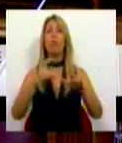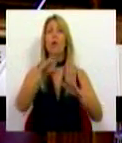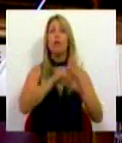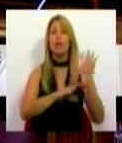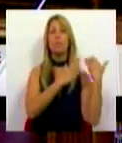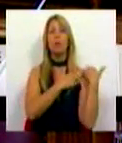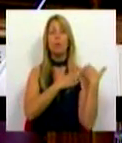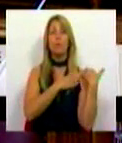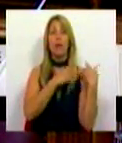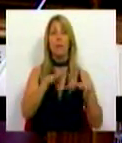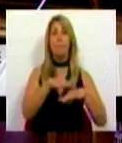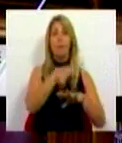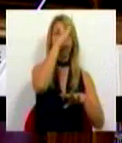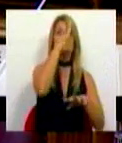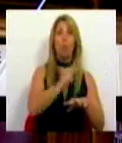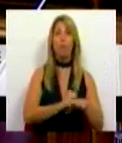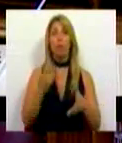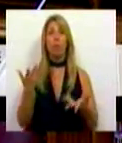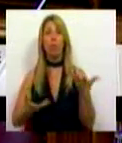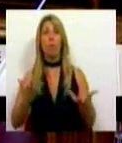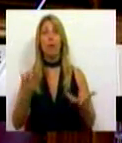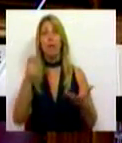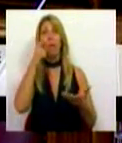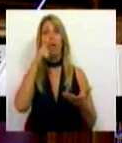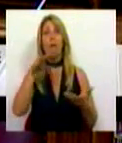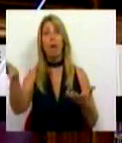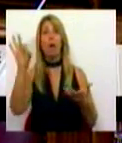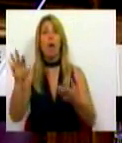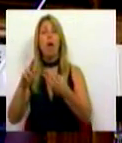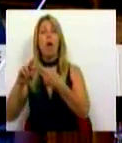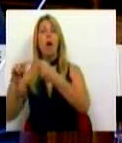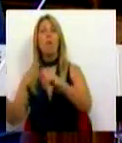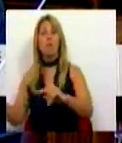responsabilidade dos membros do Governo face aos dos eleitos municipais. Muito obrigada.